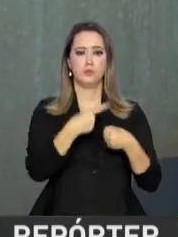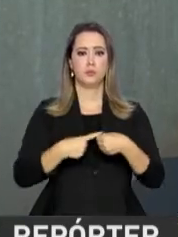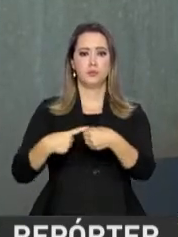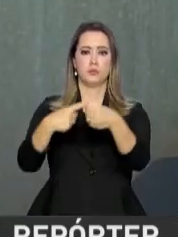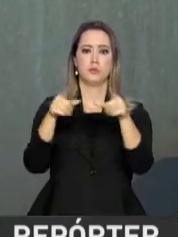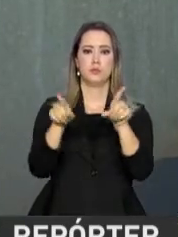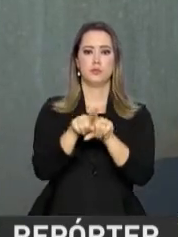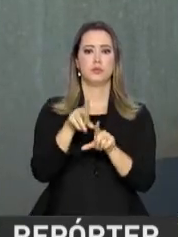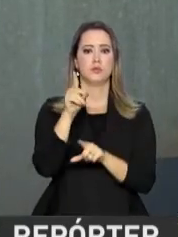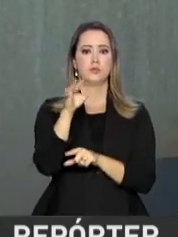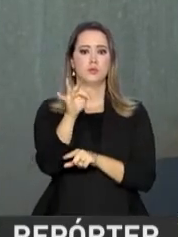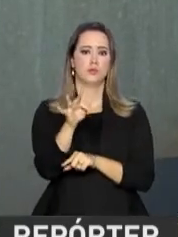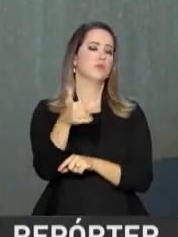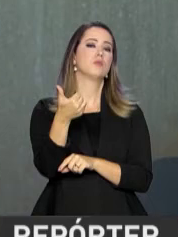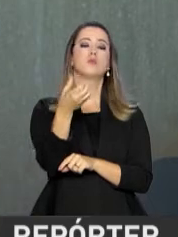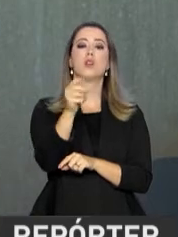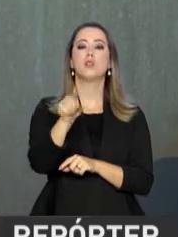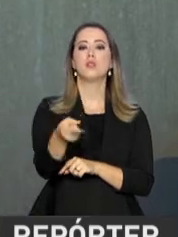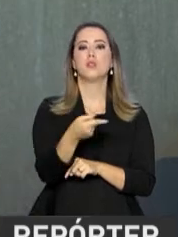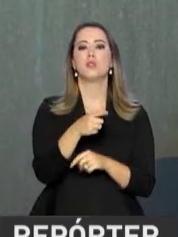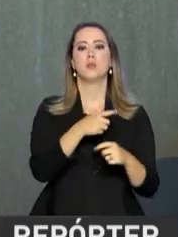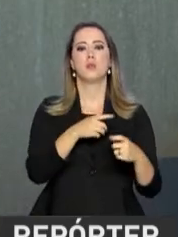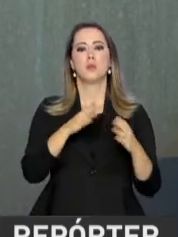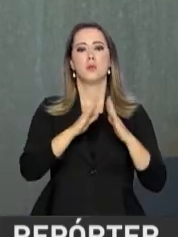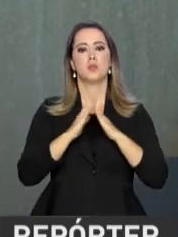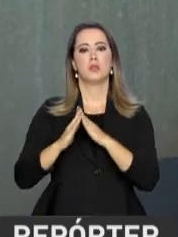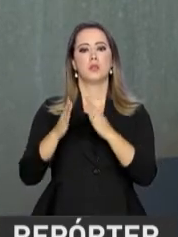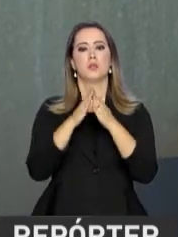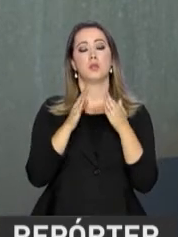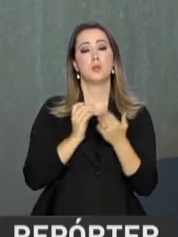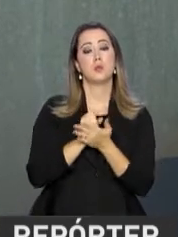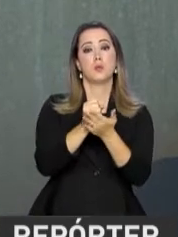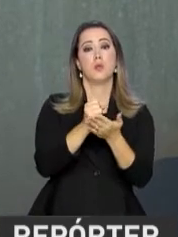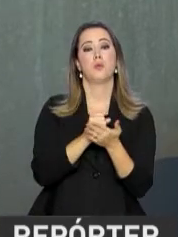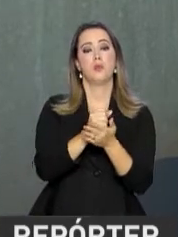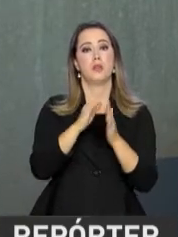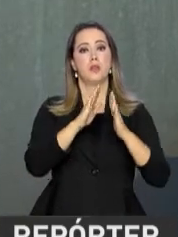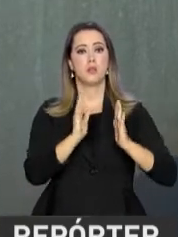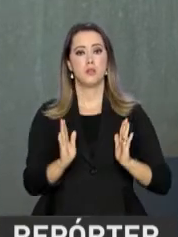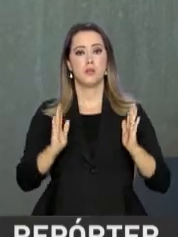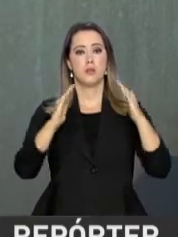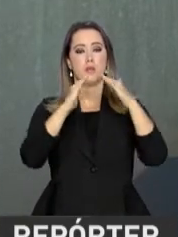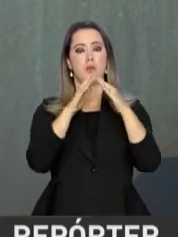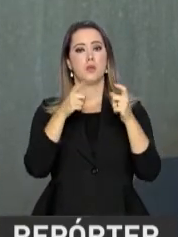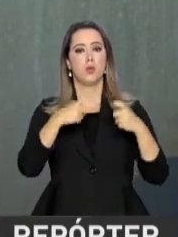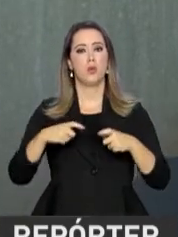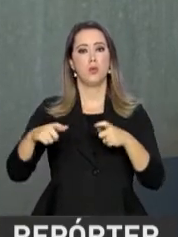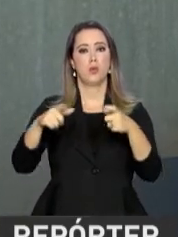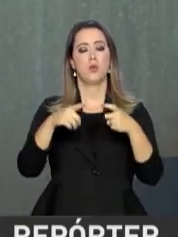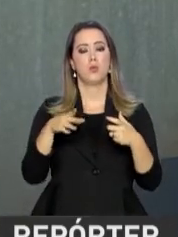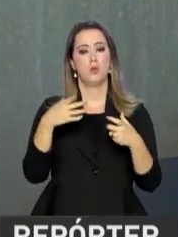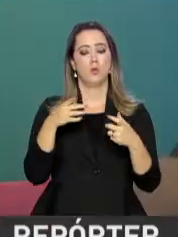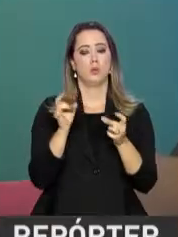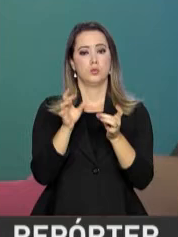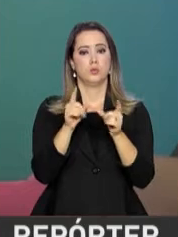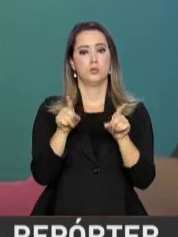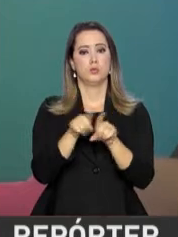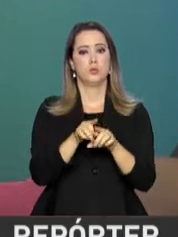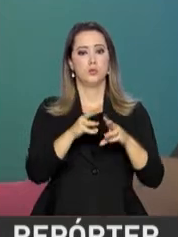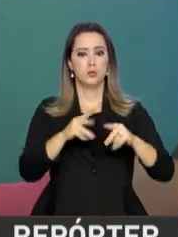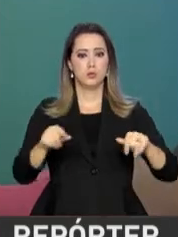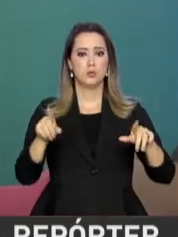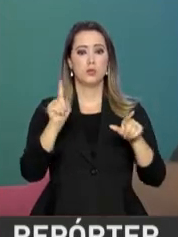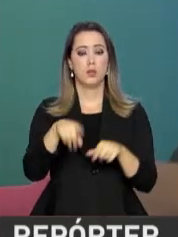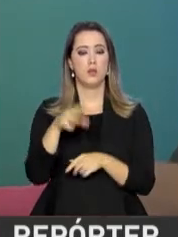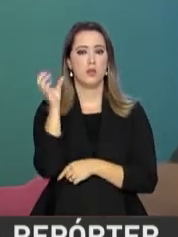Distrito Federal. São 16 mil imóveis oferecidos entre apartamentos, casas, salas comerciais e terrenos. É um